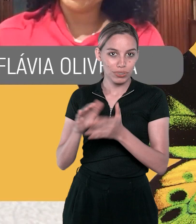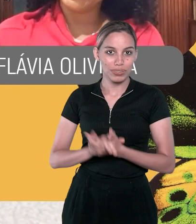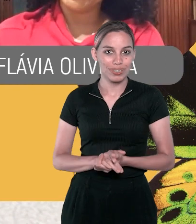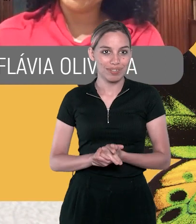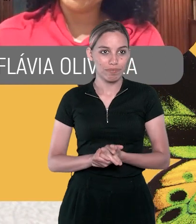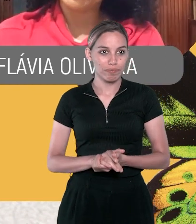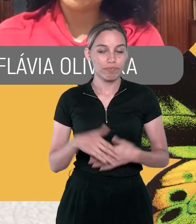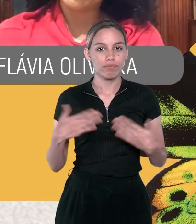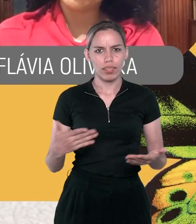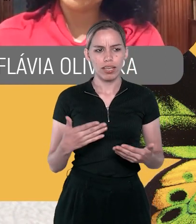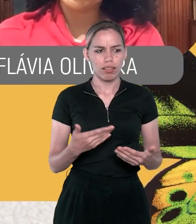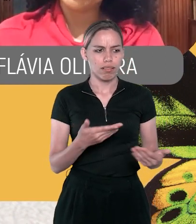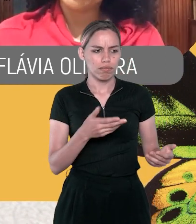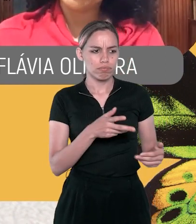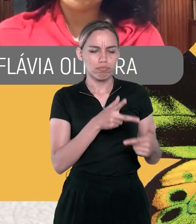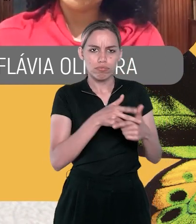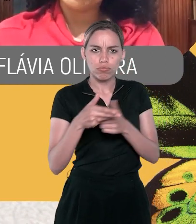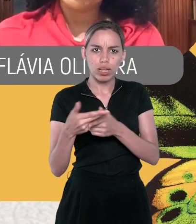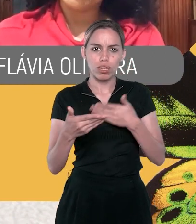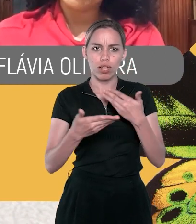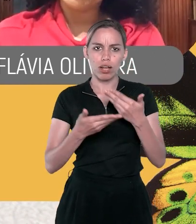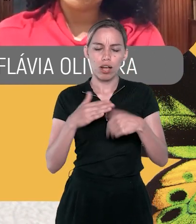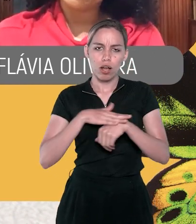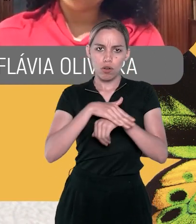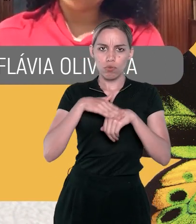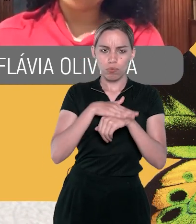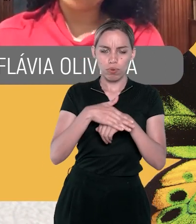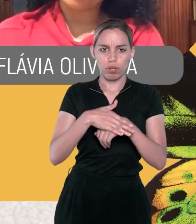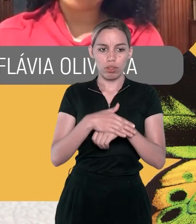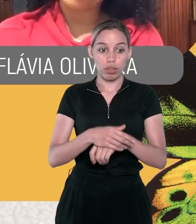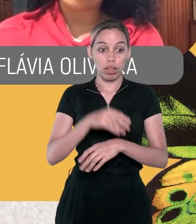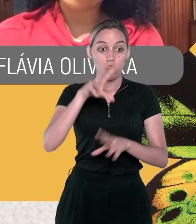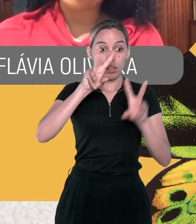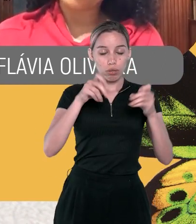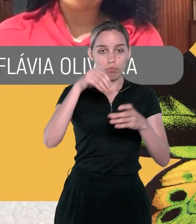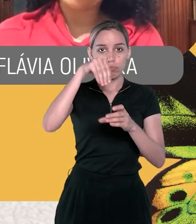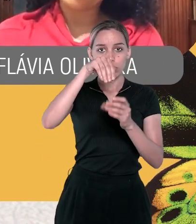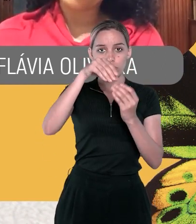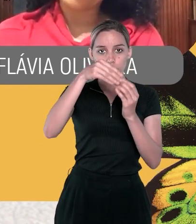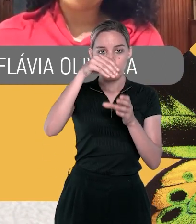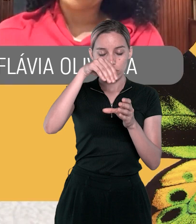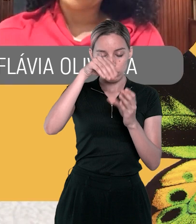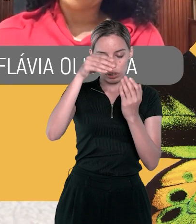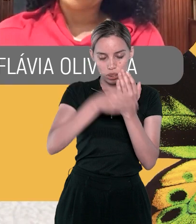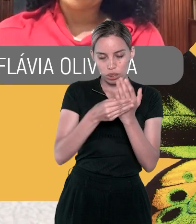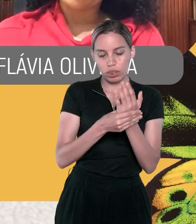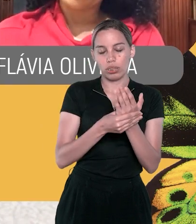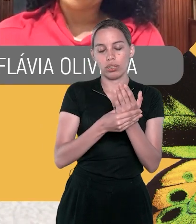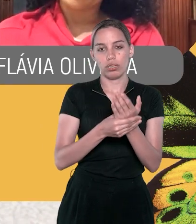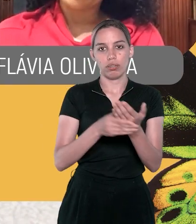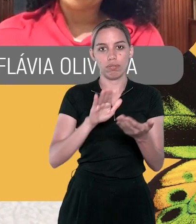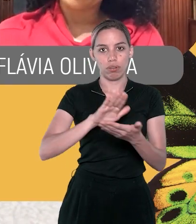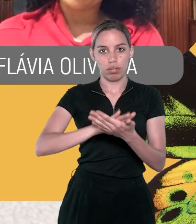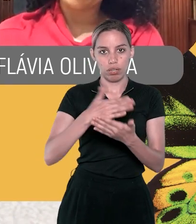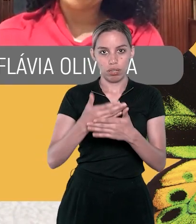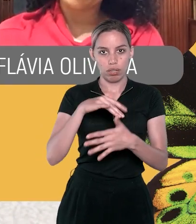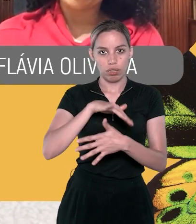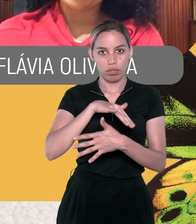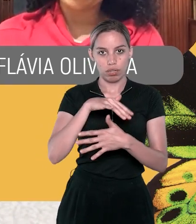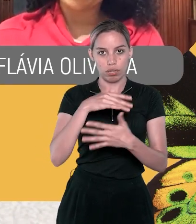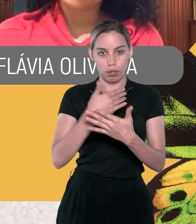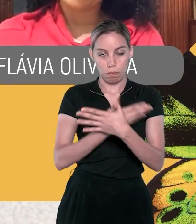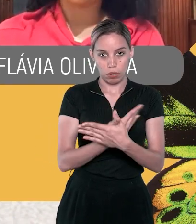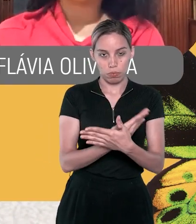Essa série de conversas inspiradas no Intérprete de Borboletas, mais recente romance do Sérgio